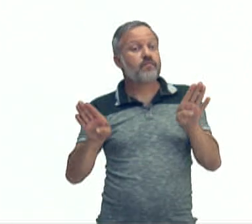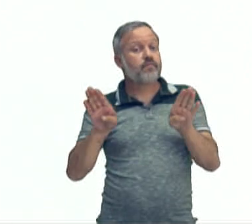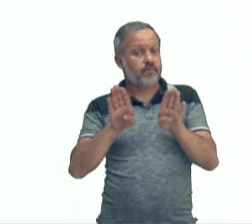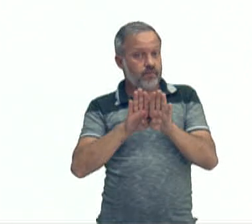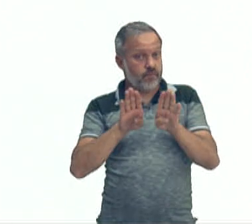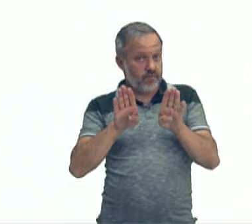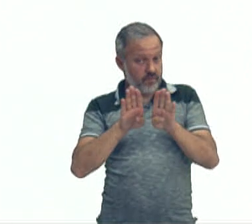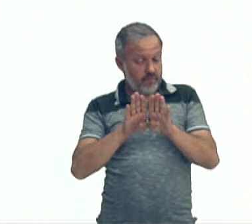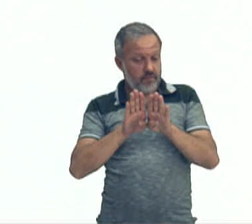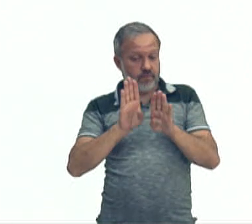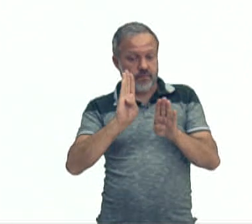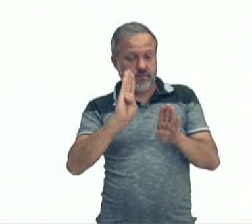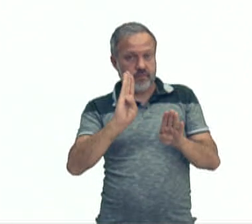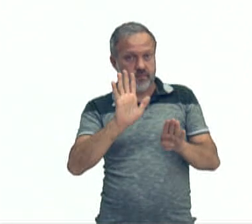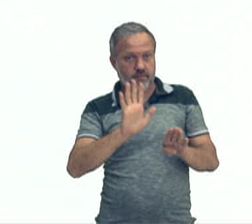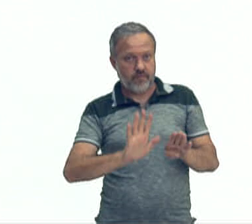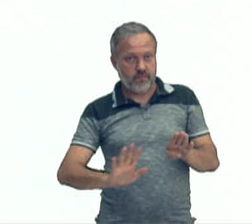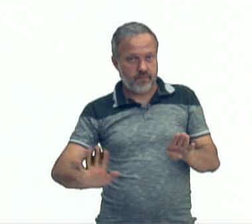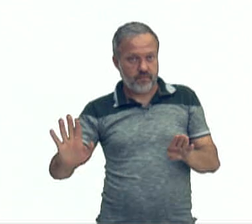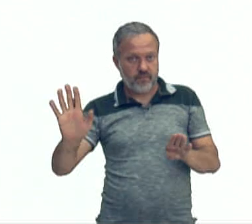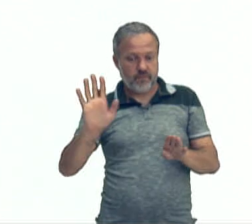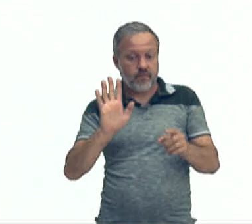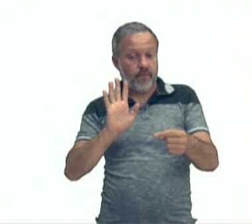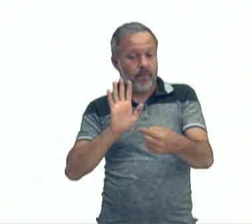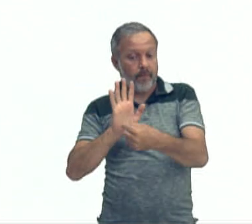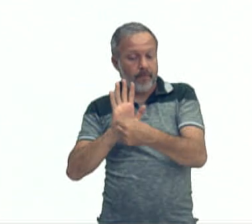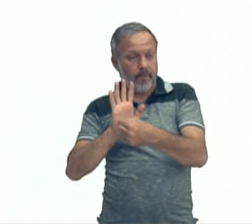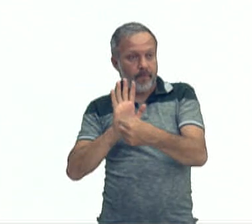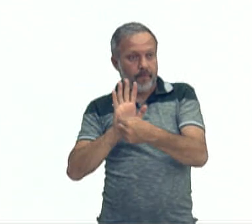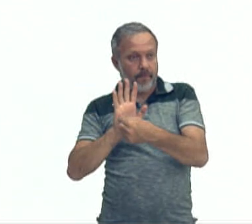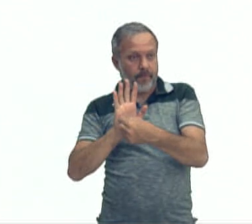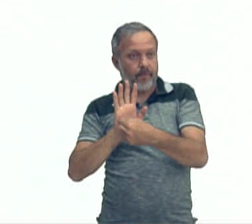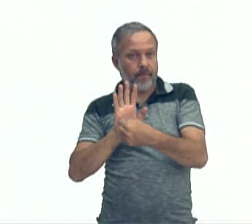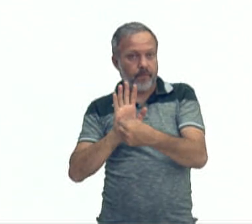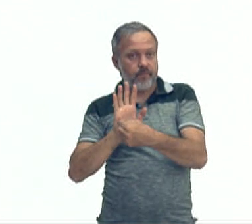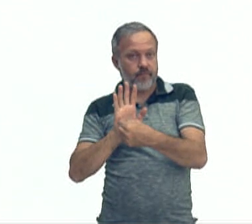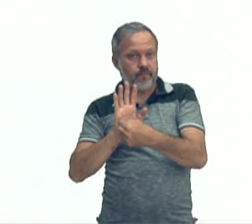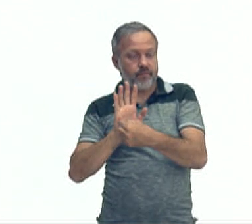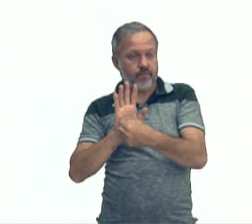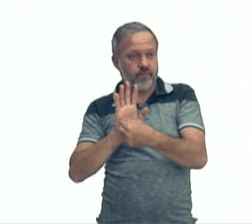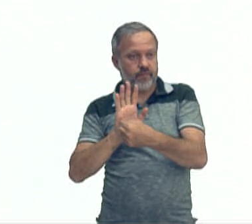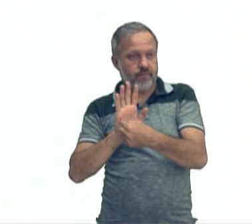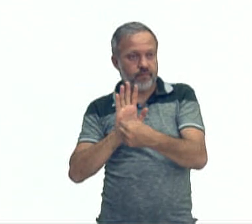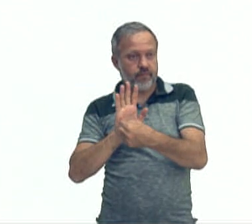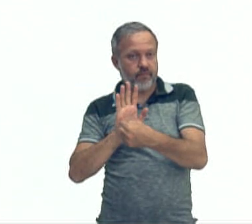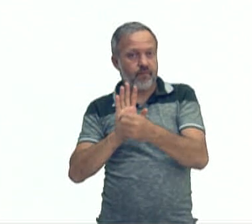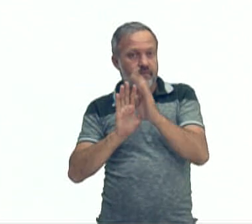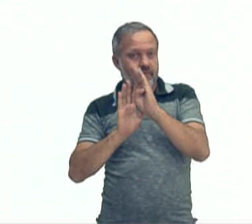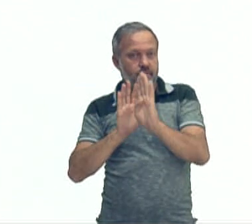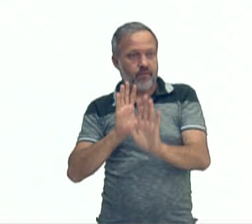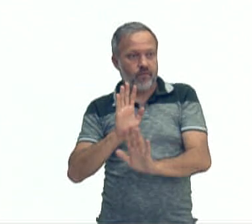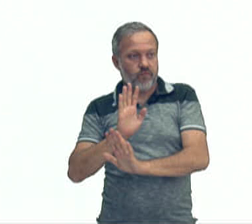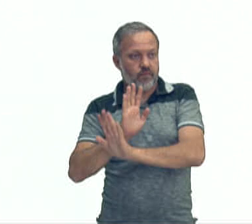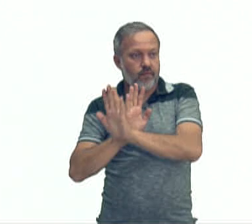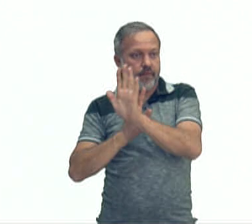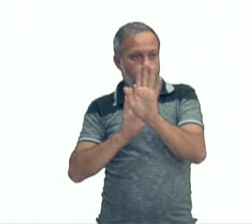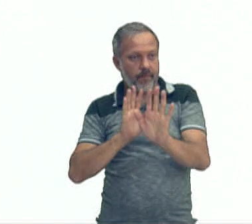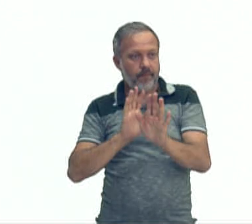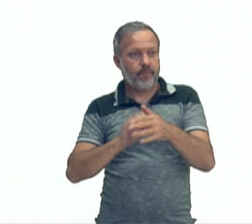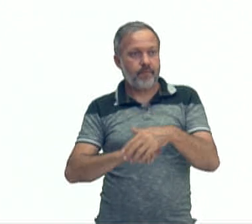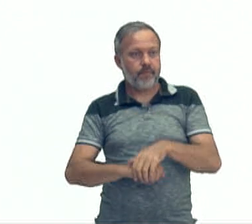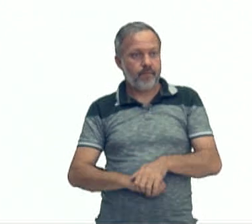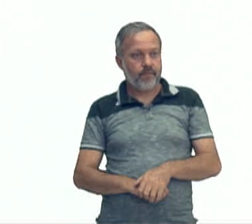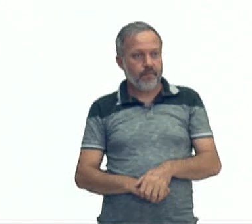bem importante para nós, com alguns afloramentos, vocês viram ano passado, no 7º ano, né? Tem alguns escudos cristalinos e tal, né?